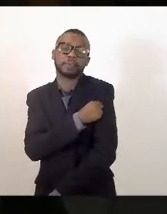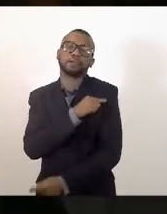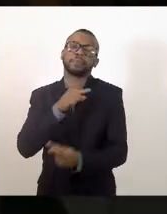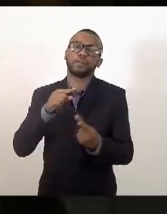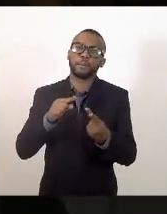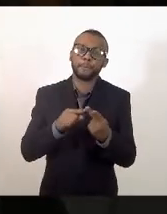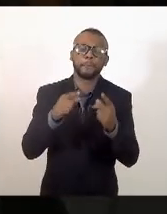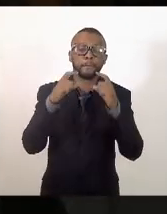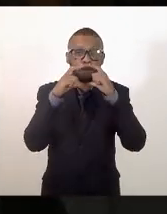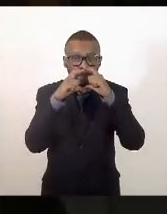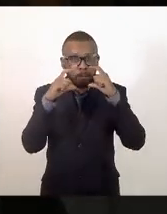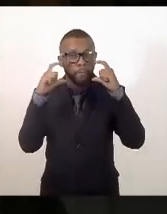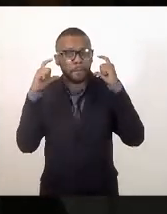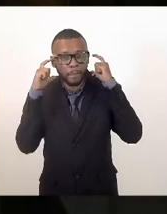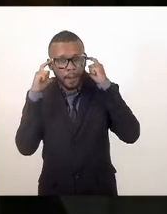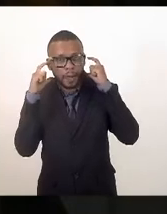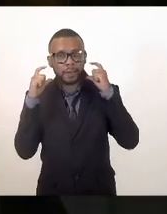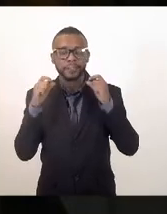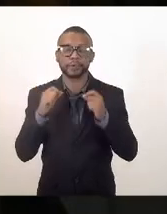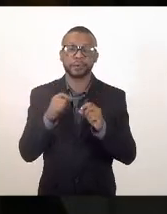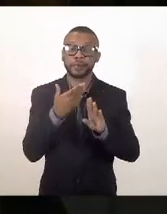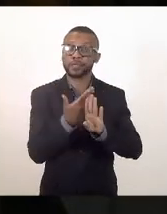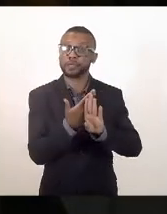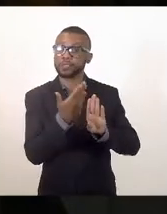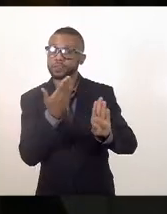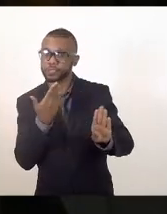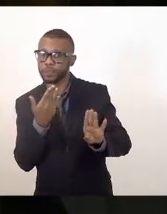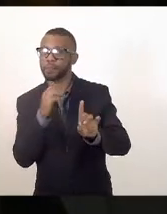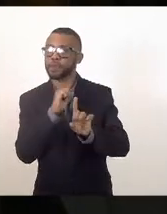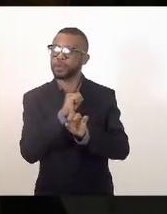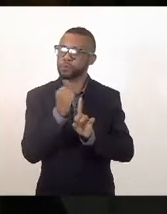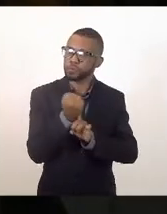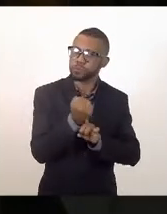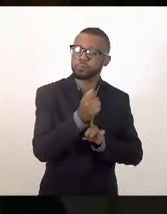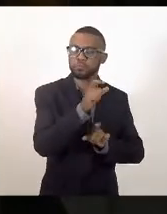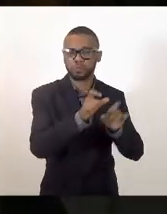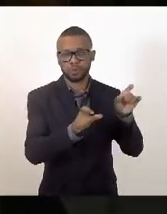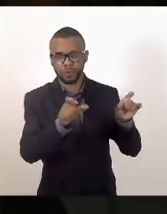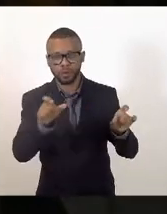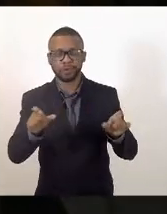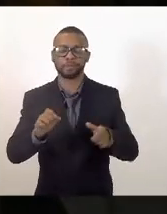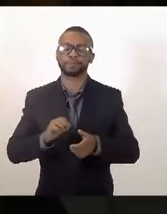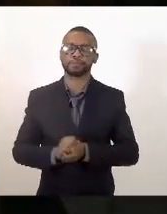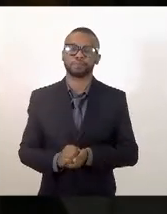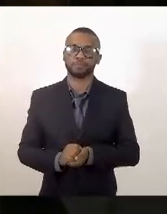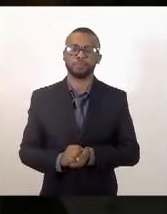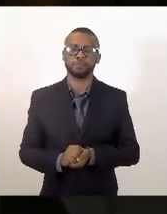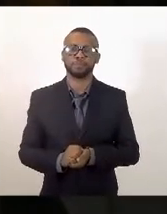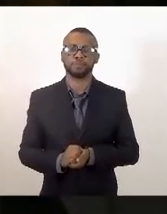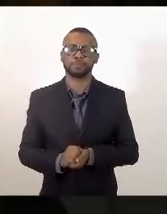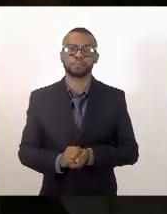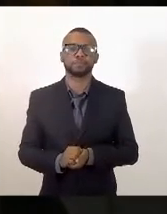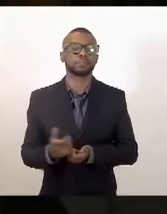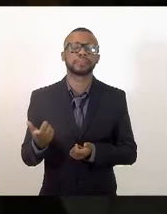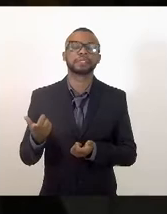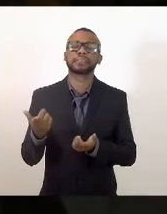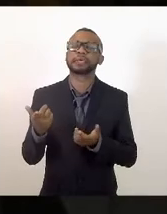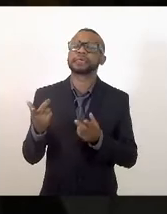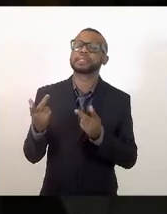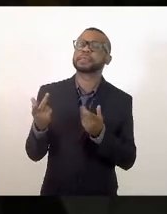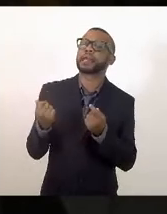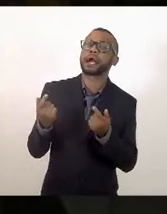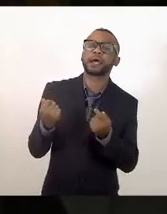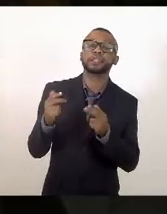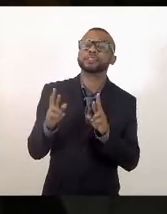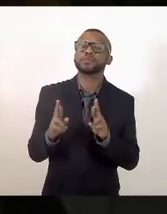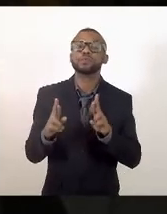máscara e distanciamento. Não tem nada diferente.